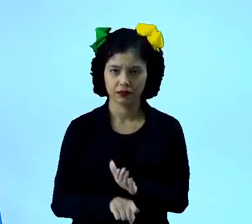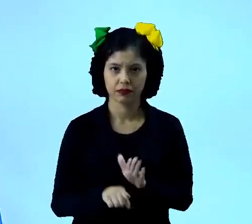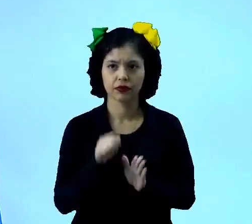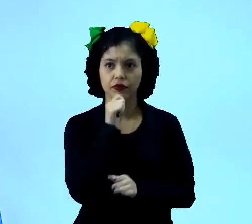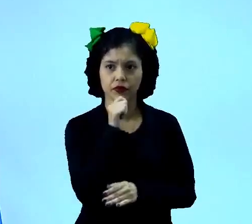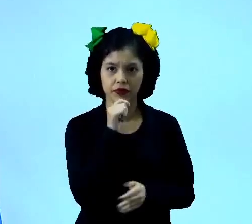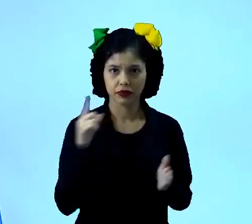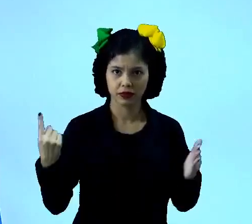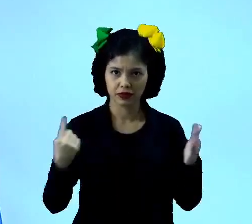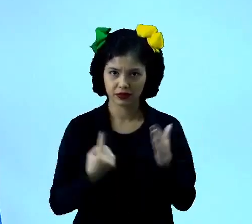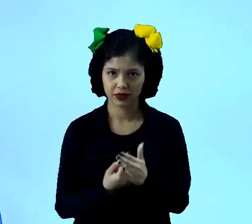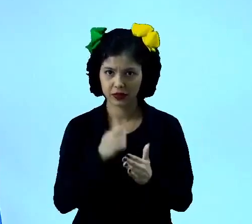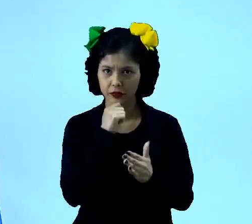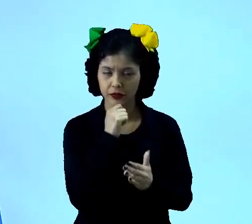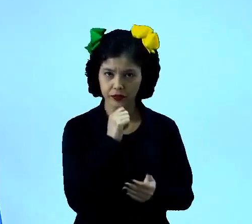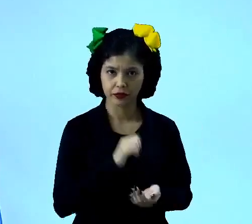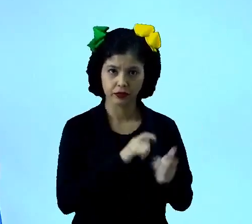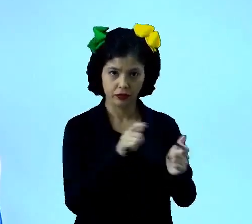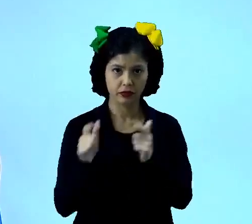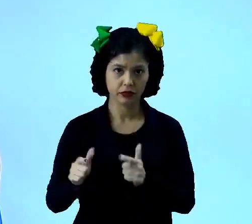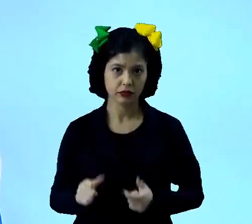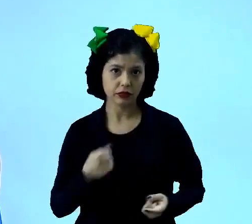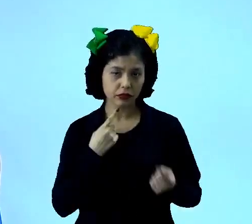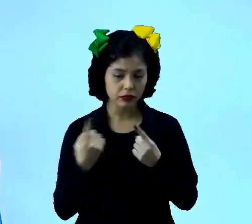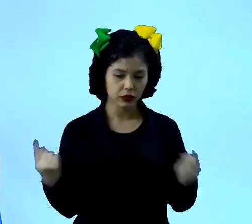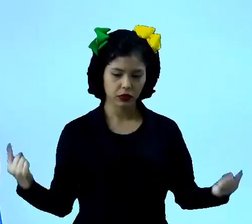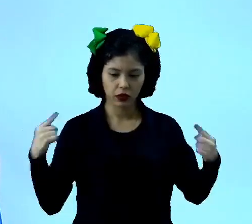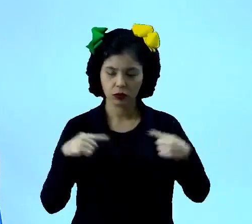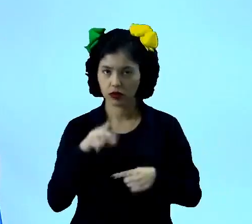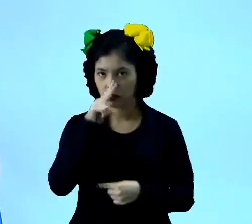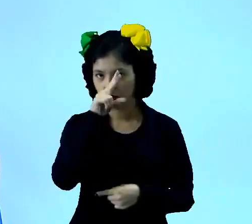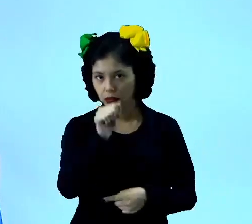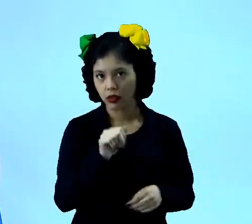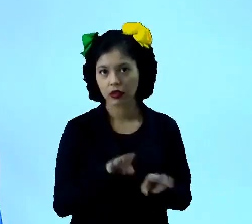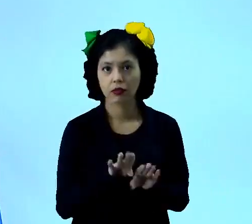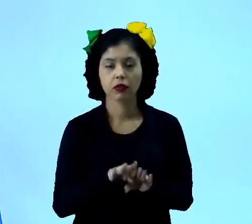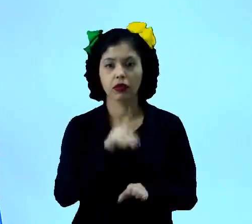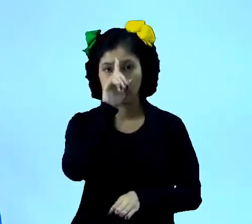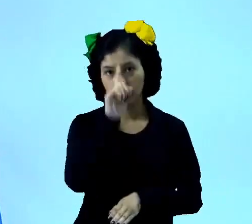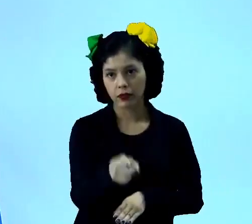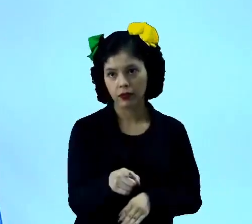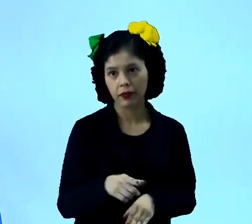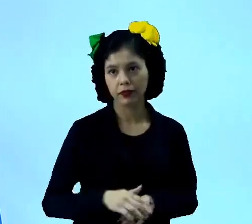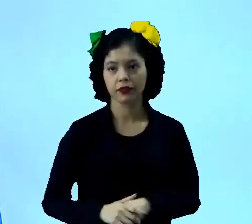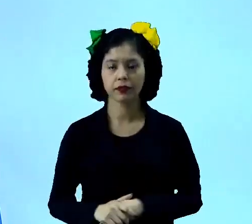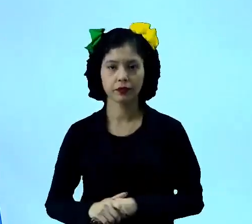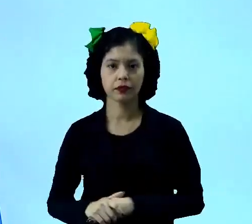inferioridade, num lugar, né, de não de disputa de poder, mas de subjugado.